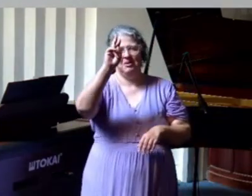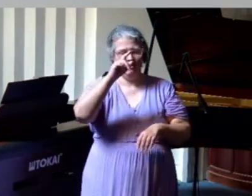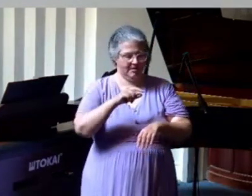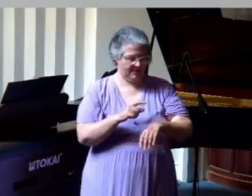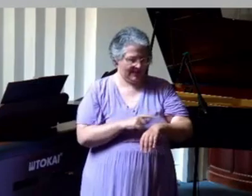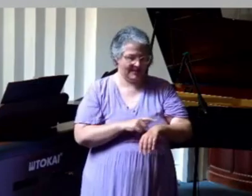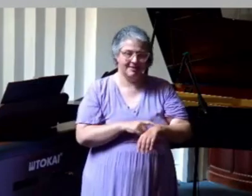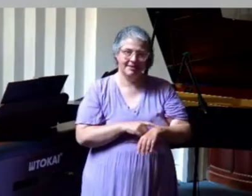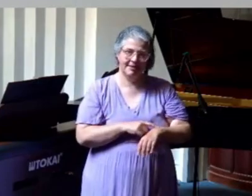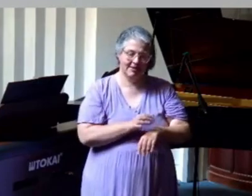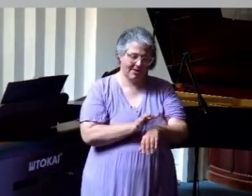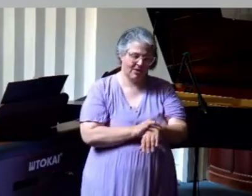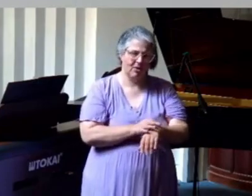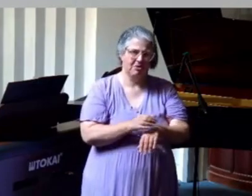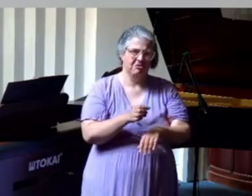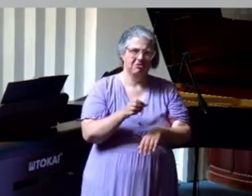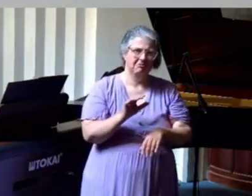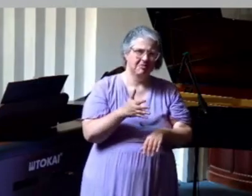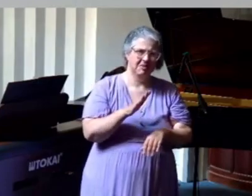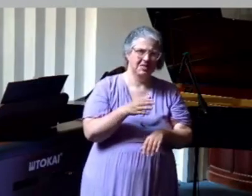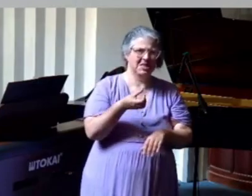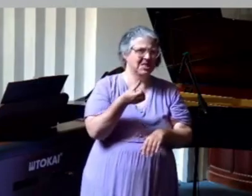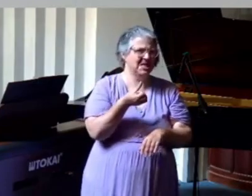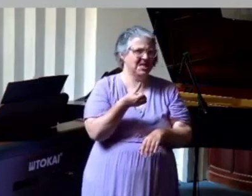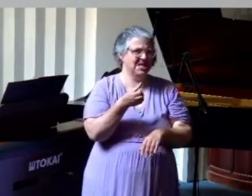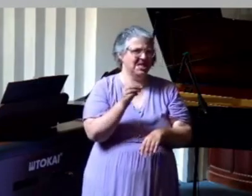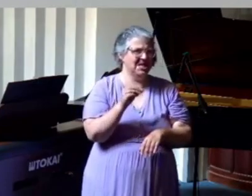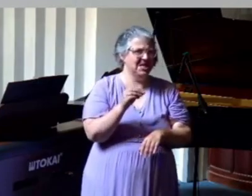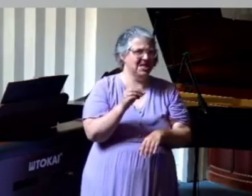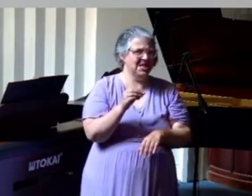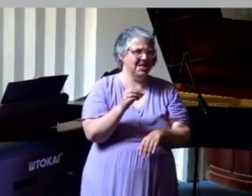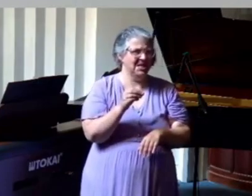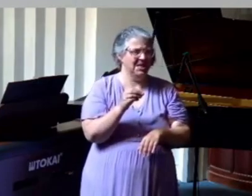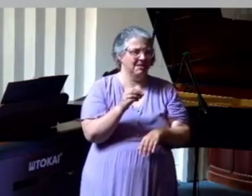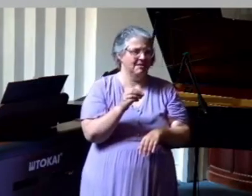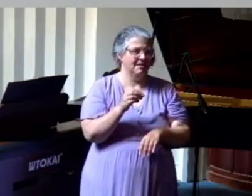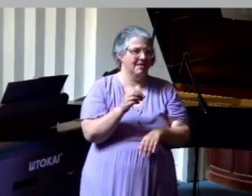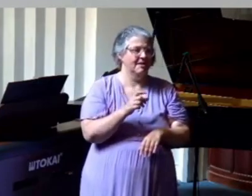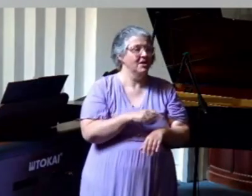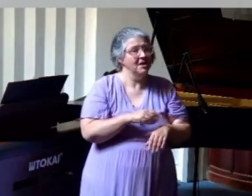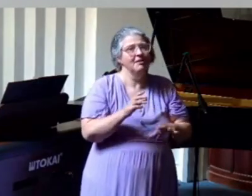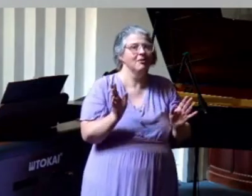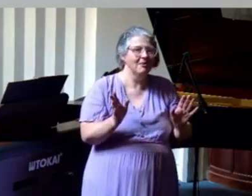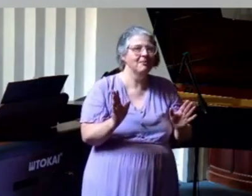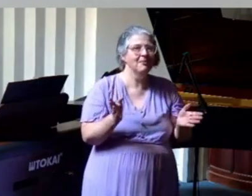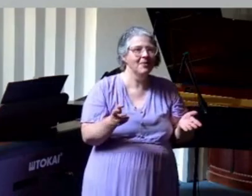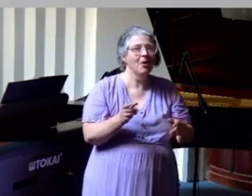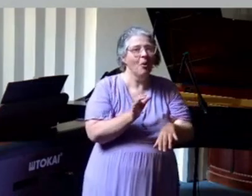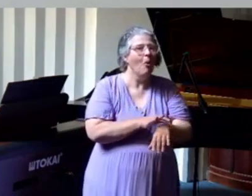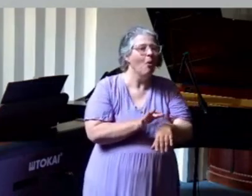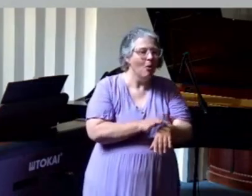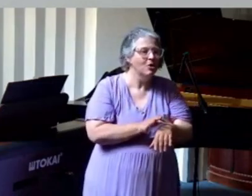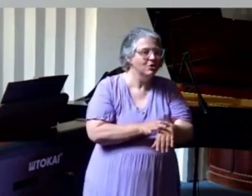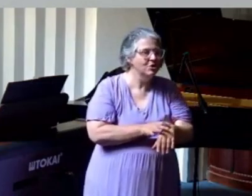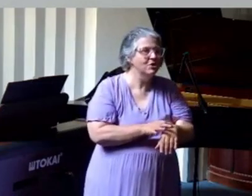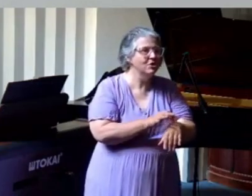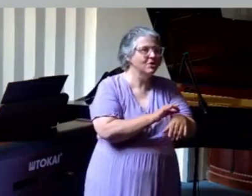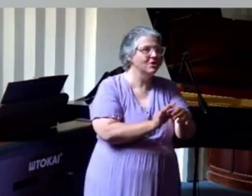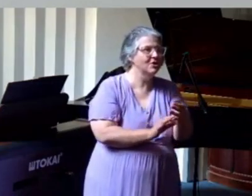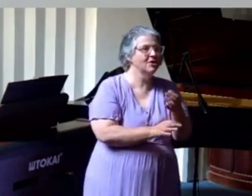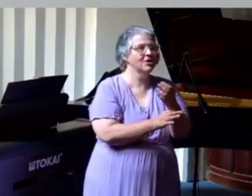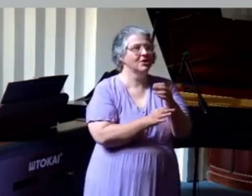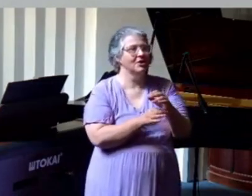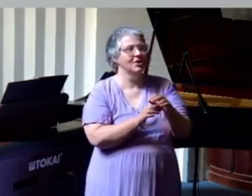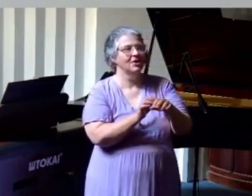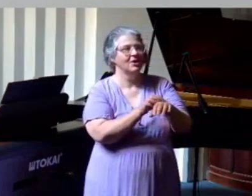década de 60, provavelmente. Casualmente está comigo hoje. Com a pulseira que o Kenji me deu. Troquei de pulseira, viu,